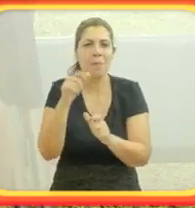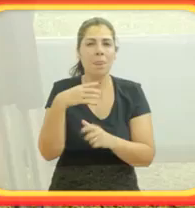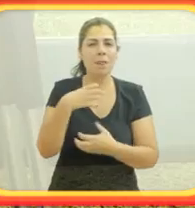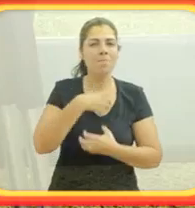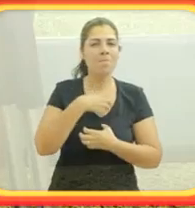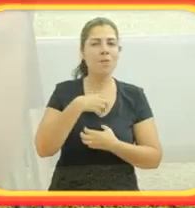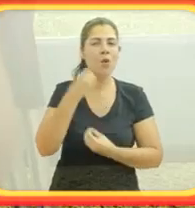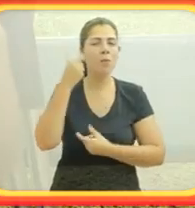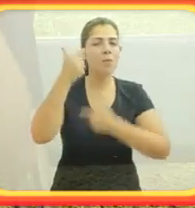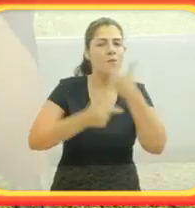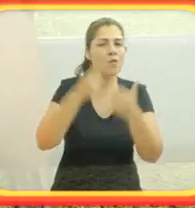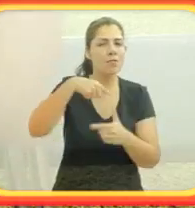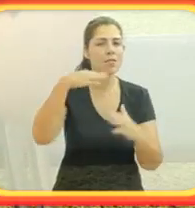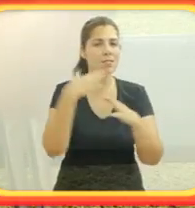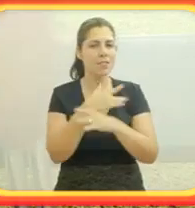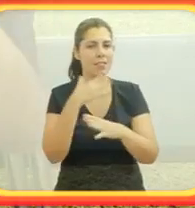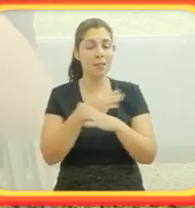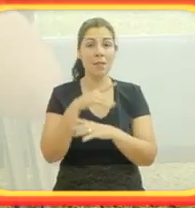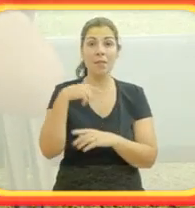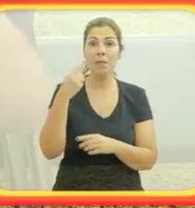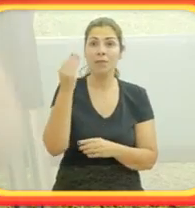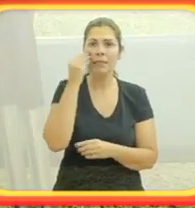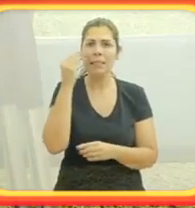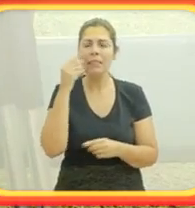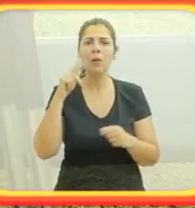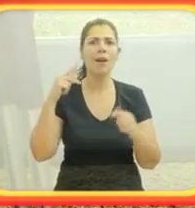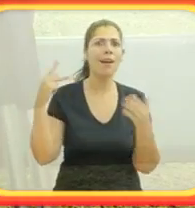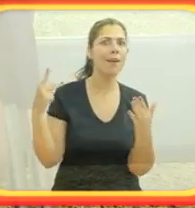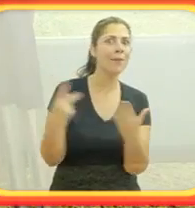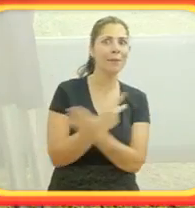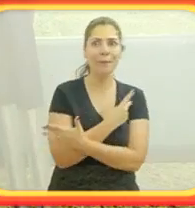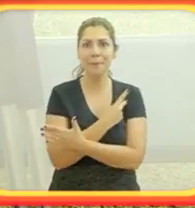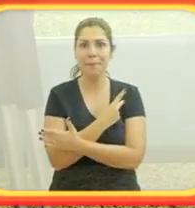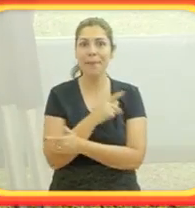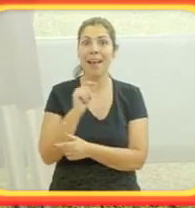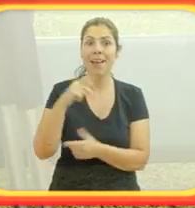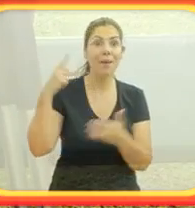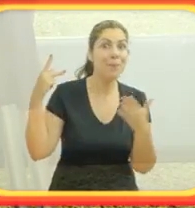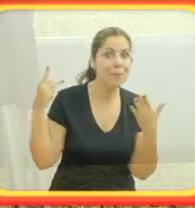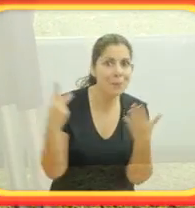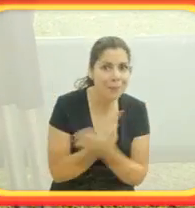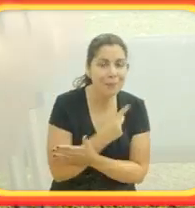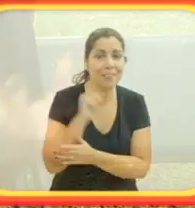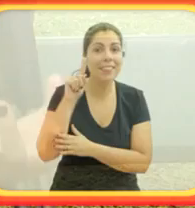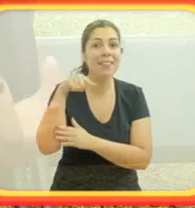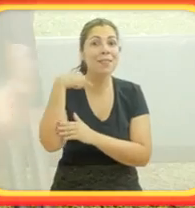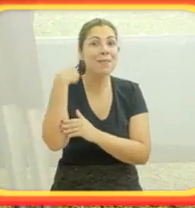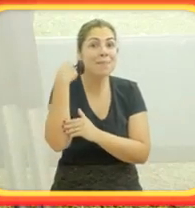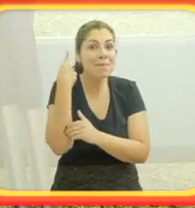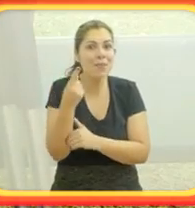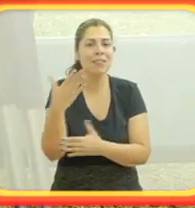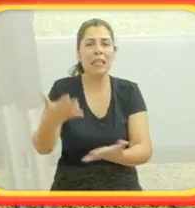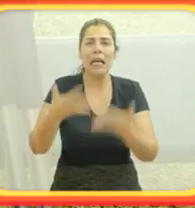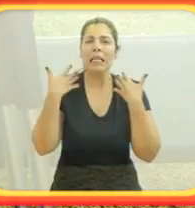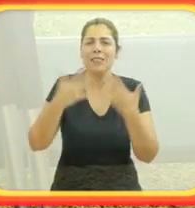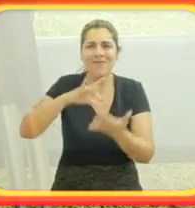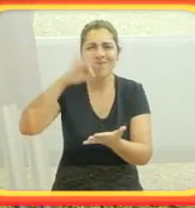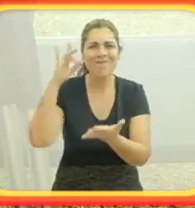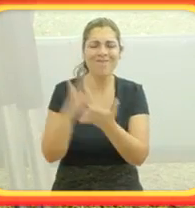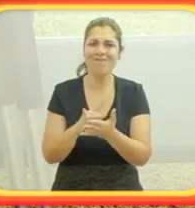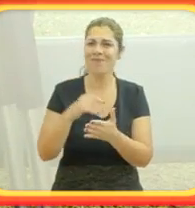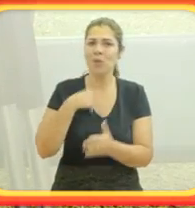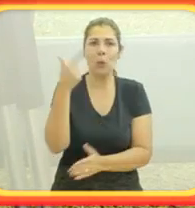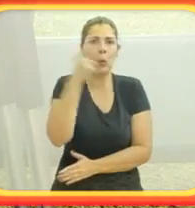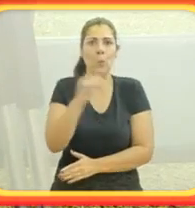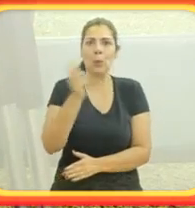as pessoas, para sentir, né, como funciona a cidade depois de tanta coisa que aconteceu ali e que ainda acontece. E